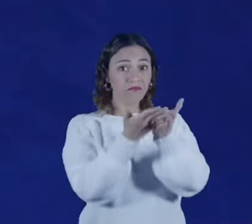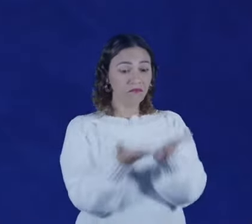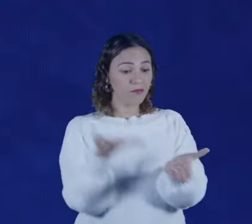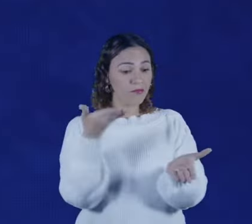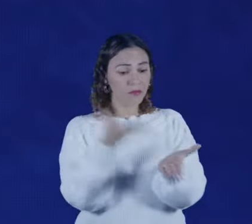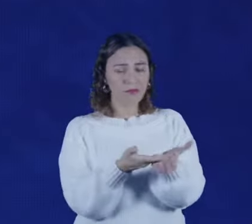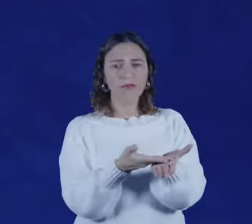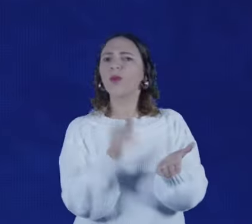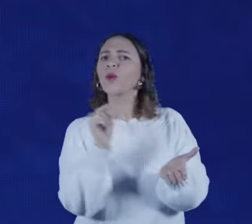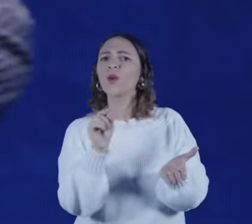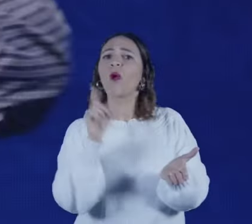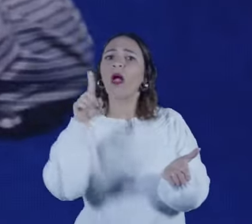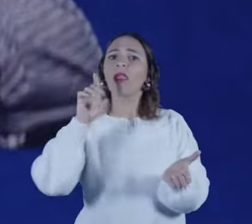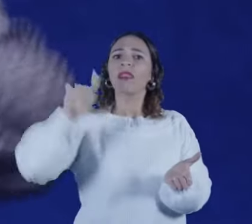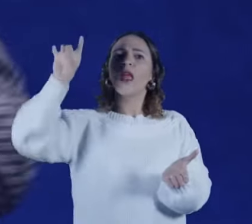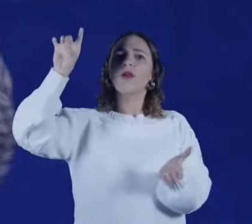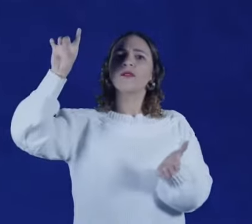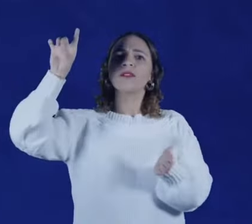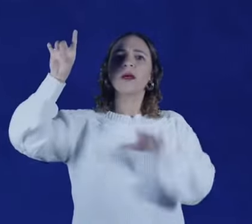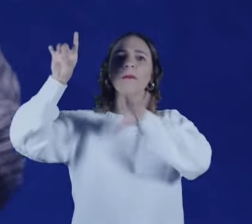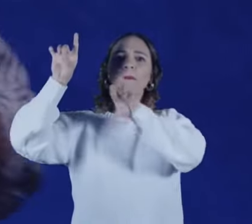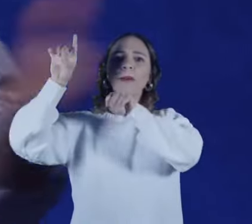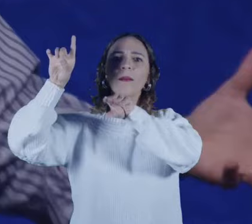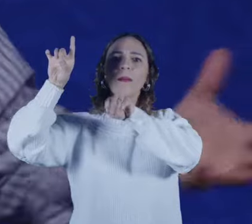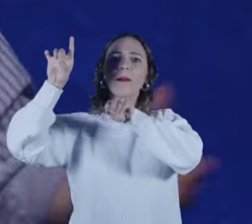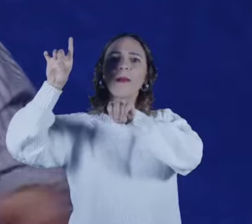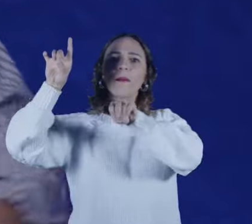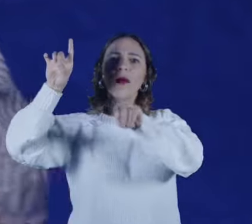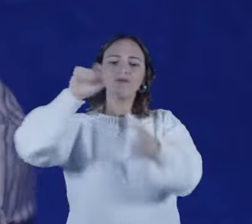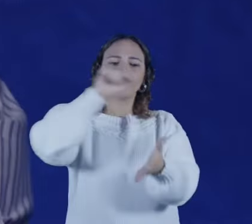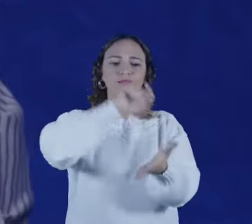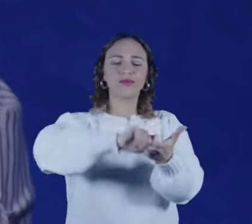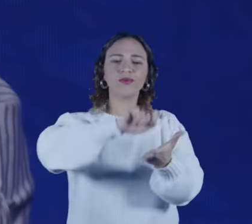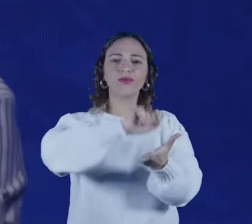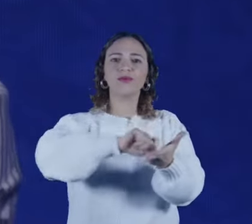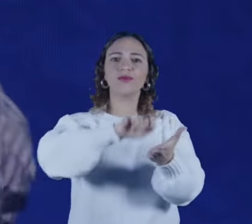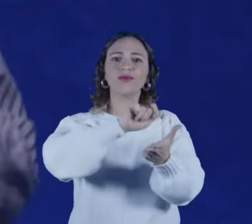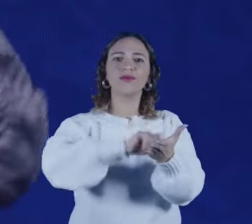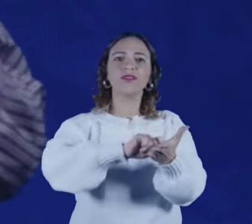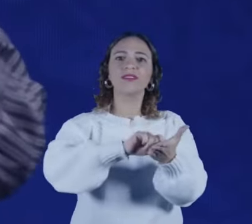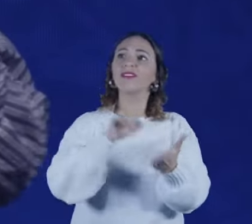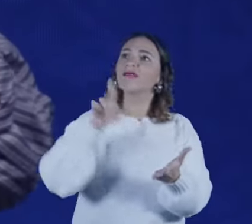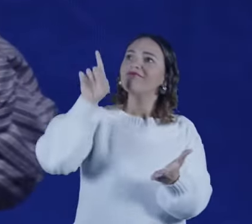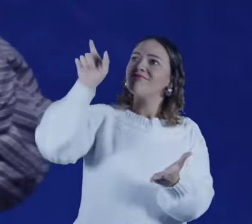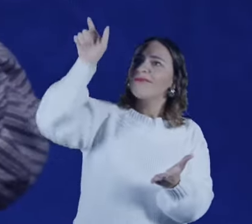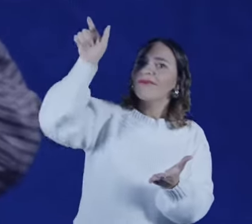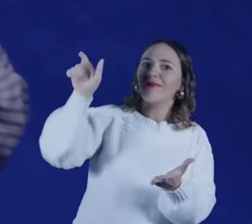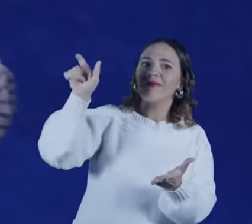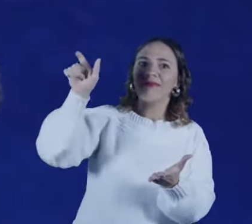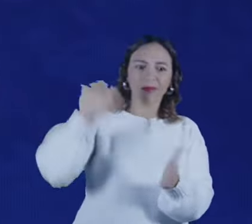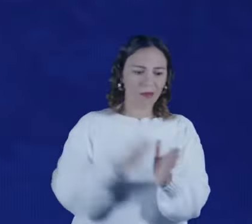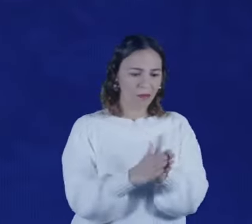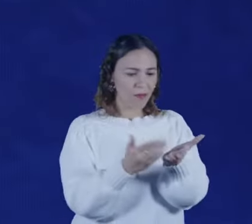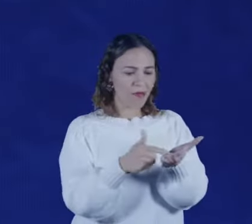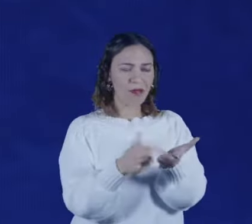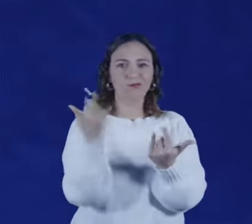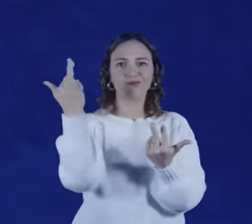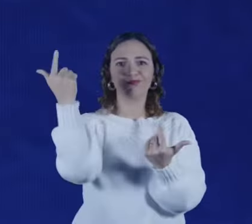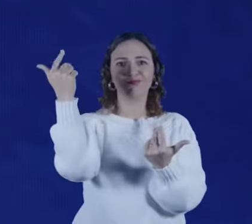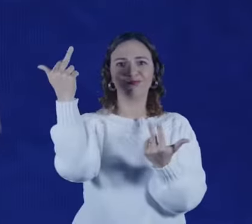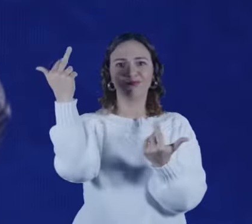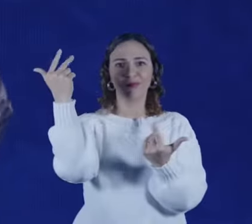palavra escrita, mas que expressa o caráter de Deus. Então, na verdade, gente,